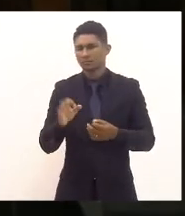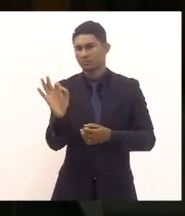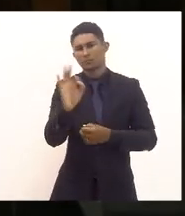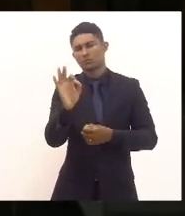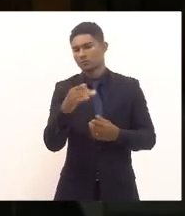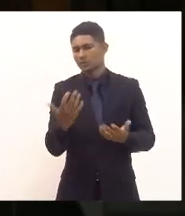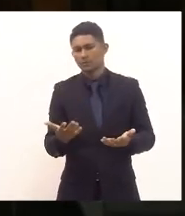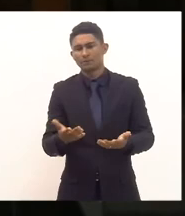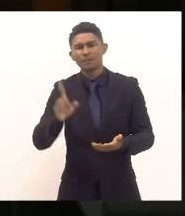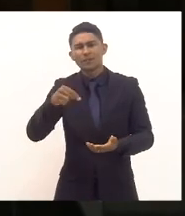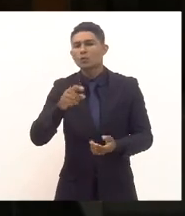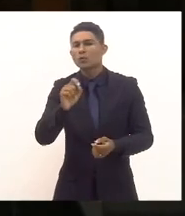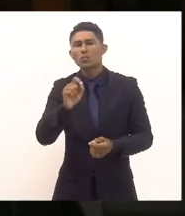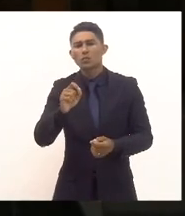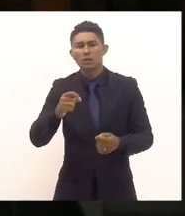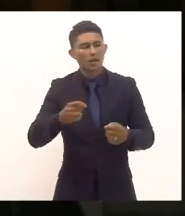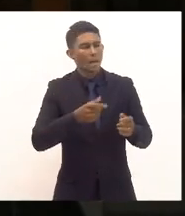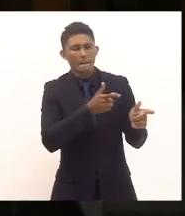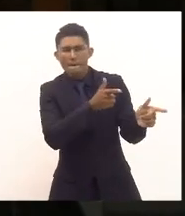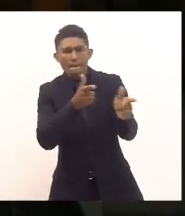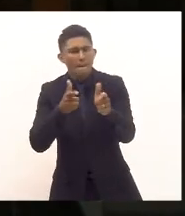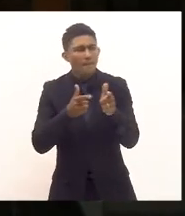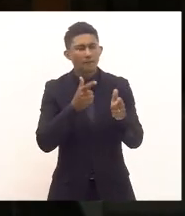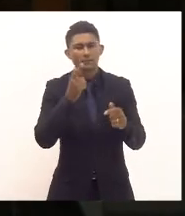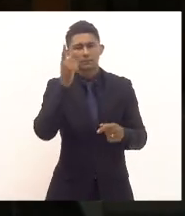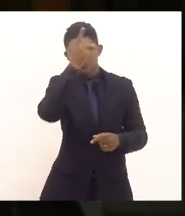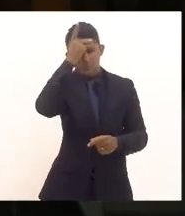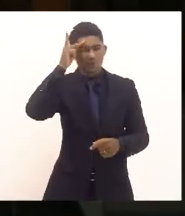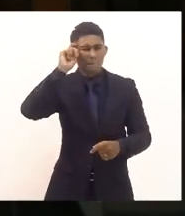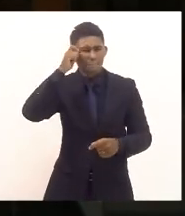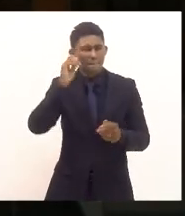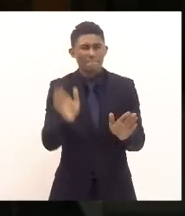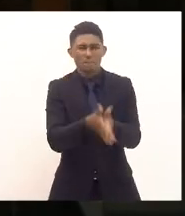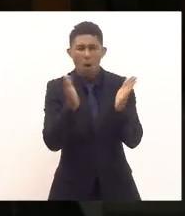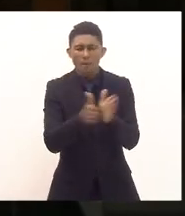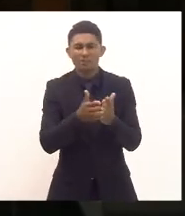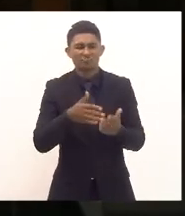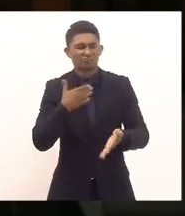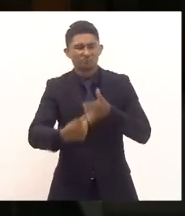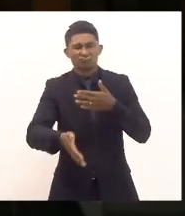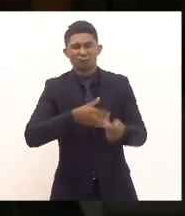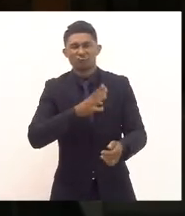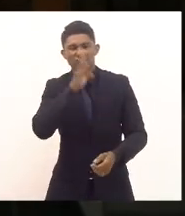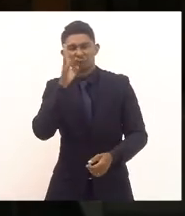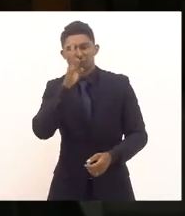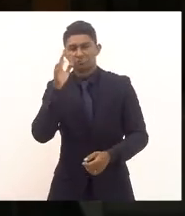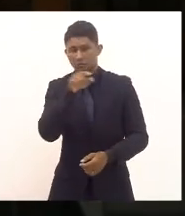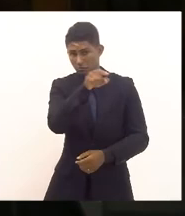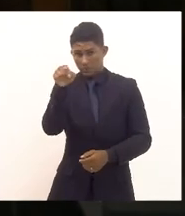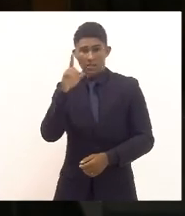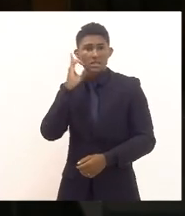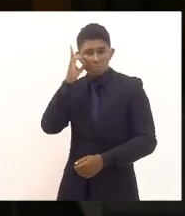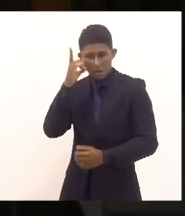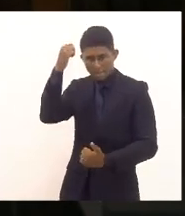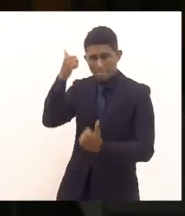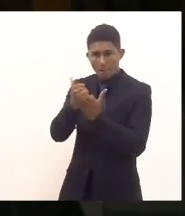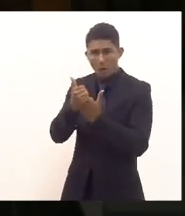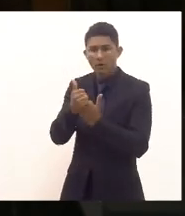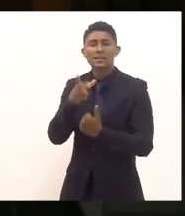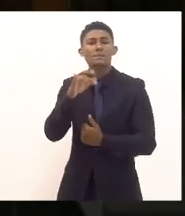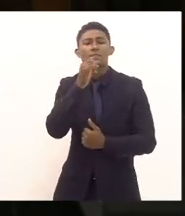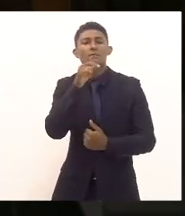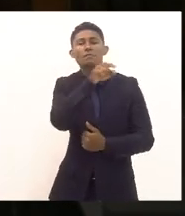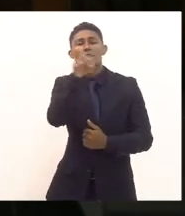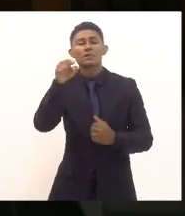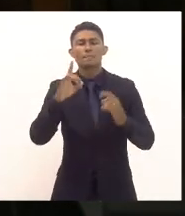banalização do confronto da morte dos pretos e dos Pobres eu queria perguntar para os deputados que estão defendendo a sua operação Se fosse no